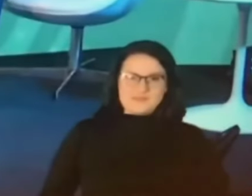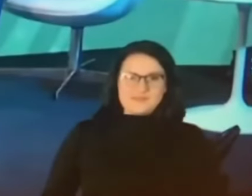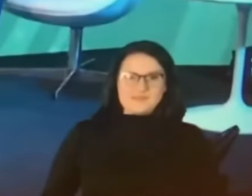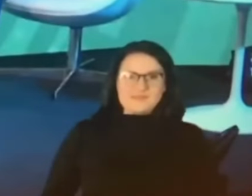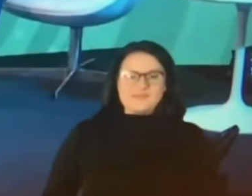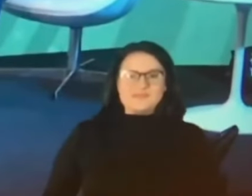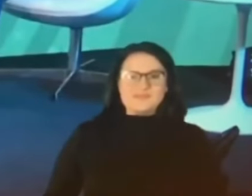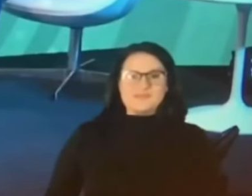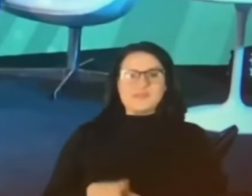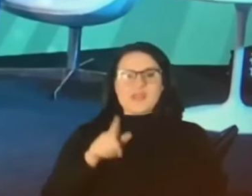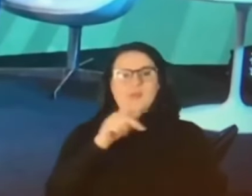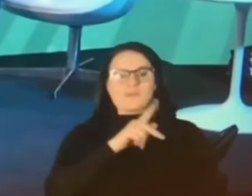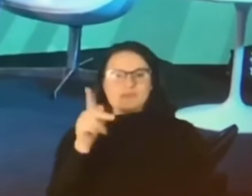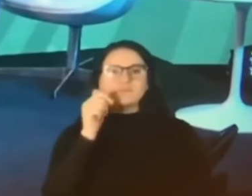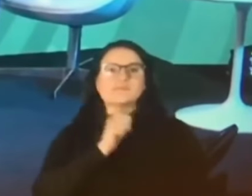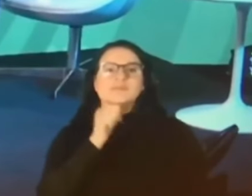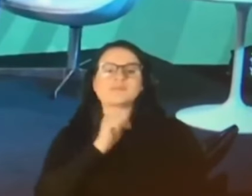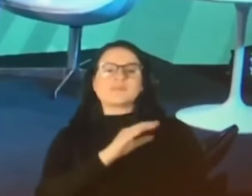Pela professora Carol Proner.